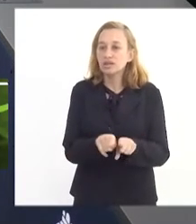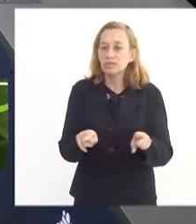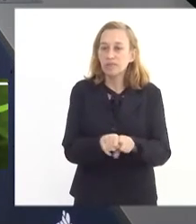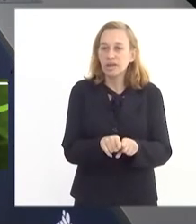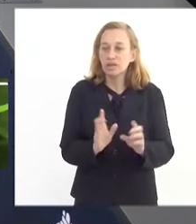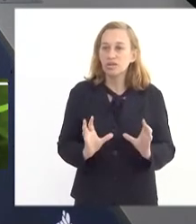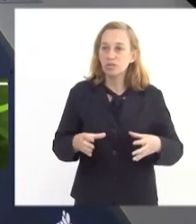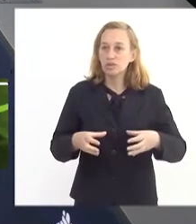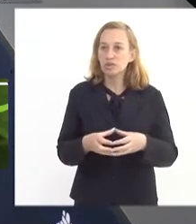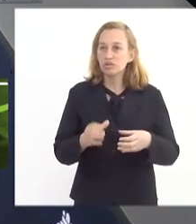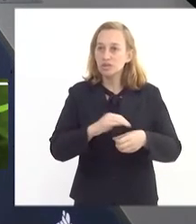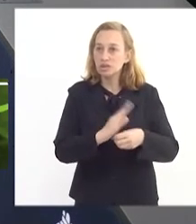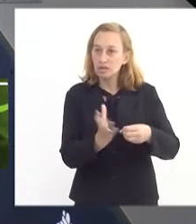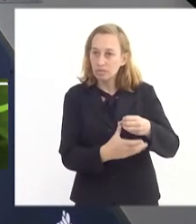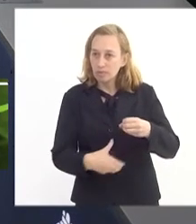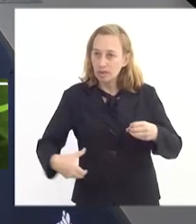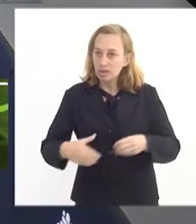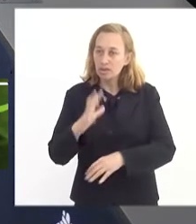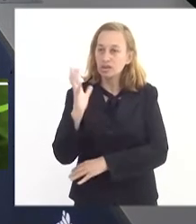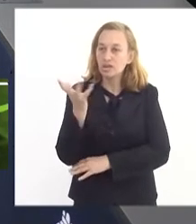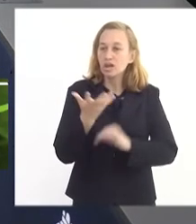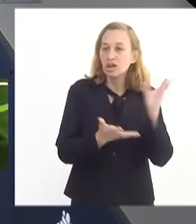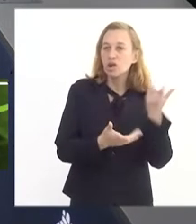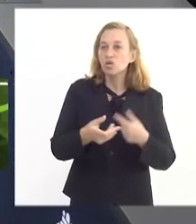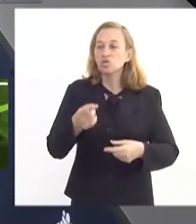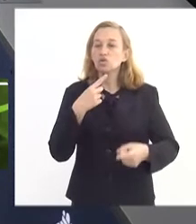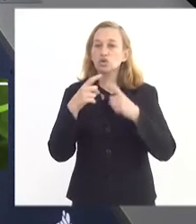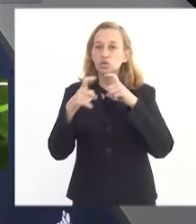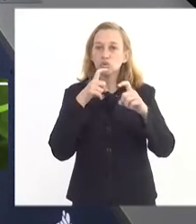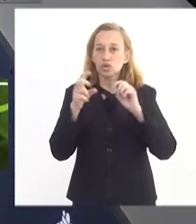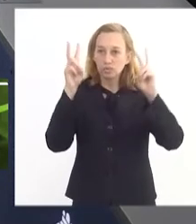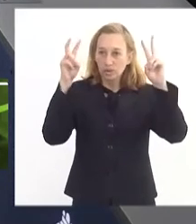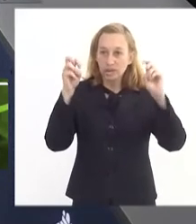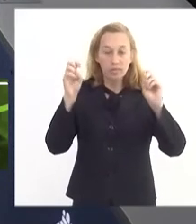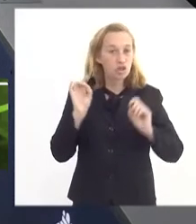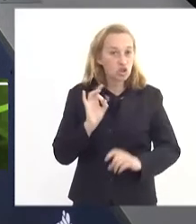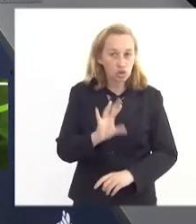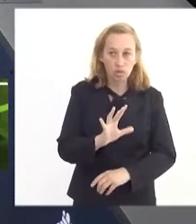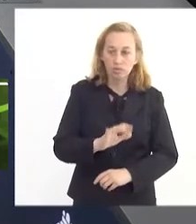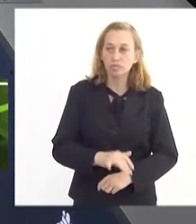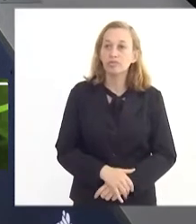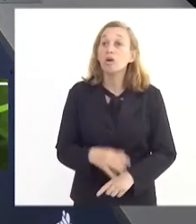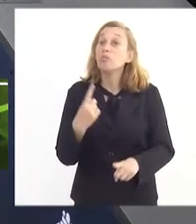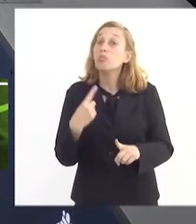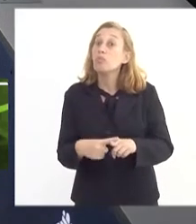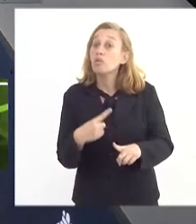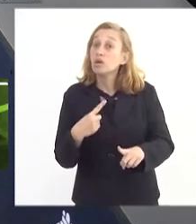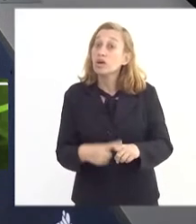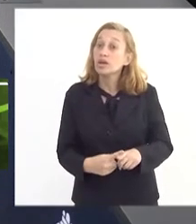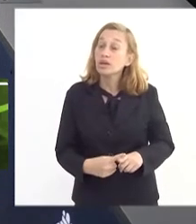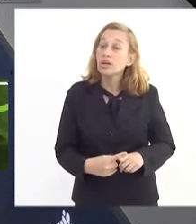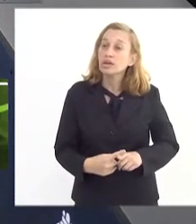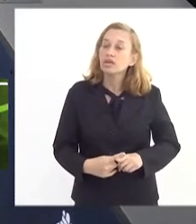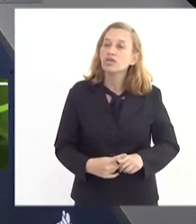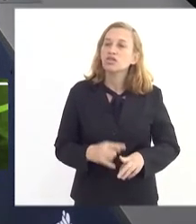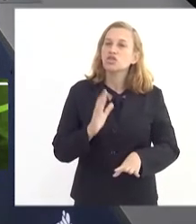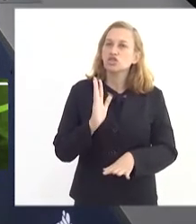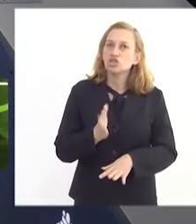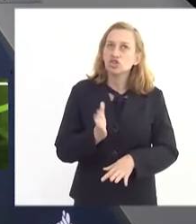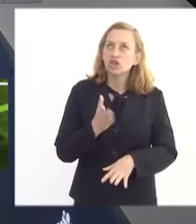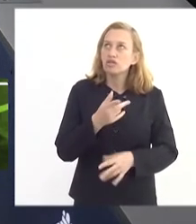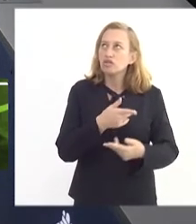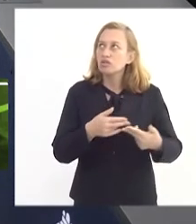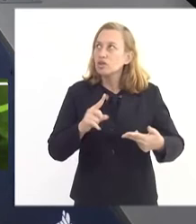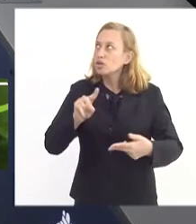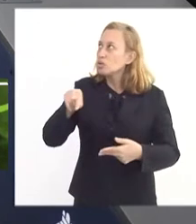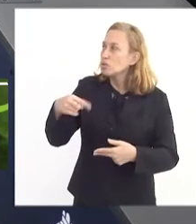Ambiental uma discussão só sobre esse tema. Sim. porque eu já participei também de uma